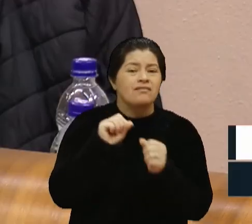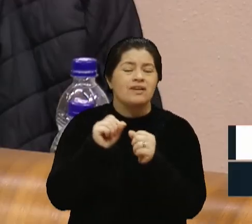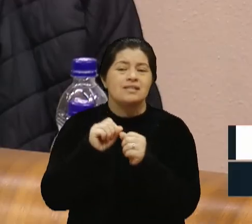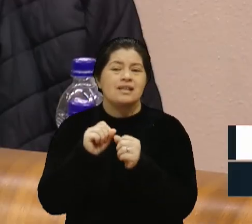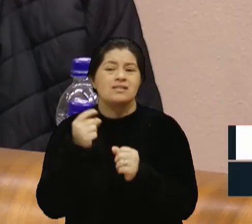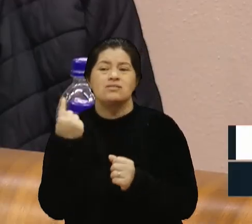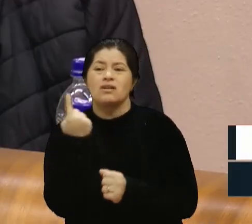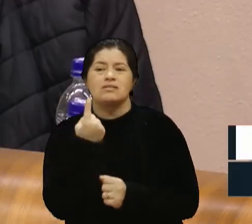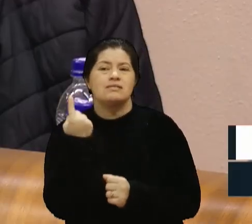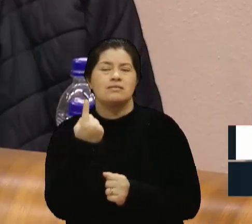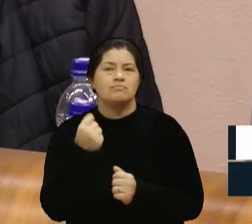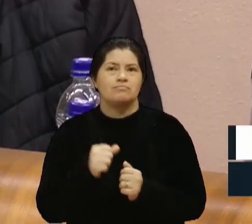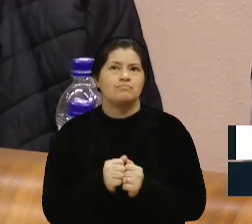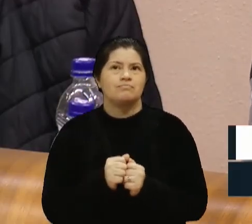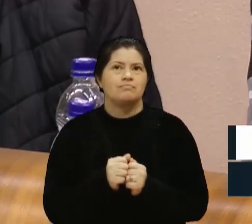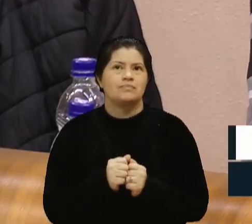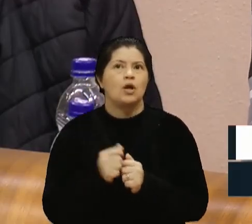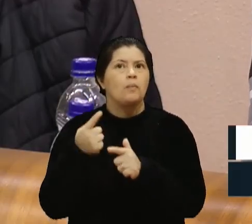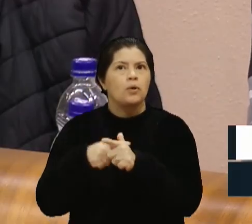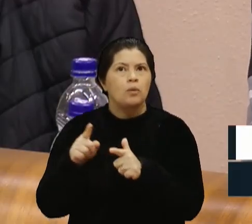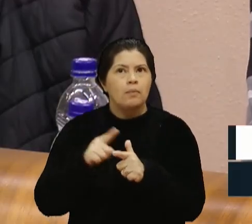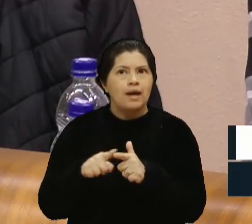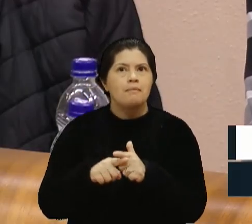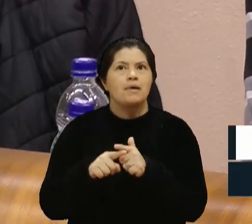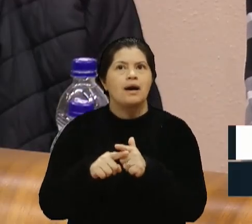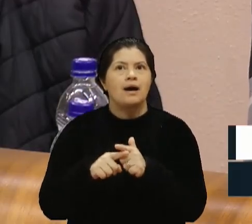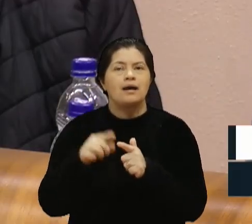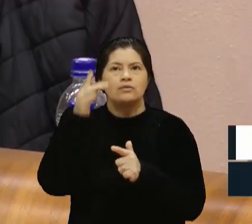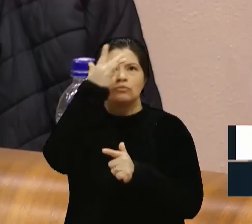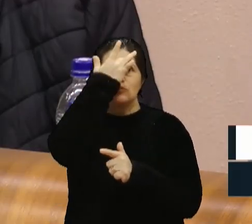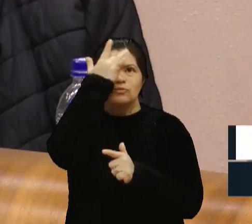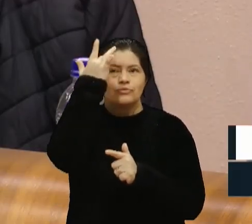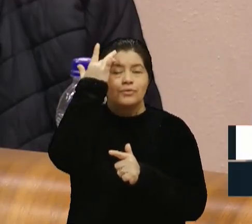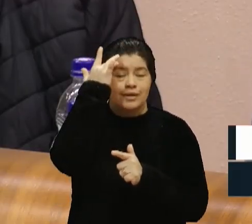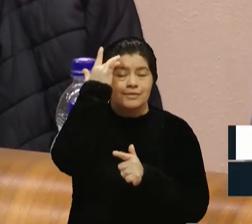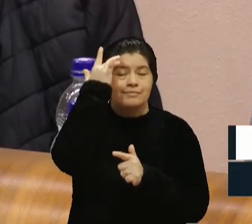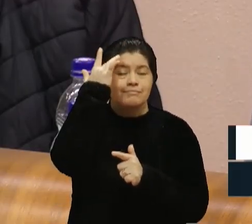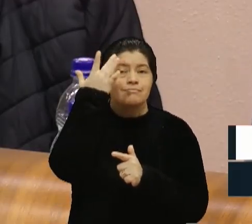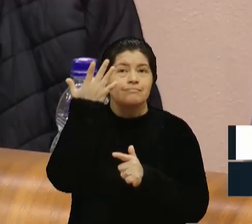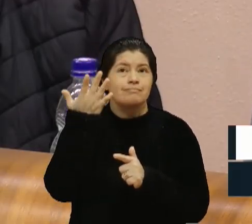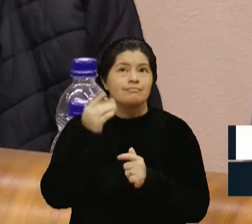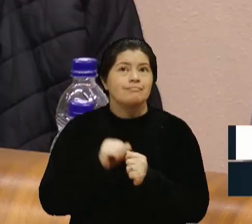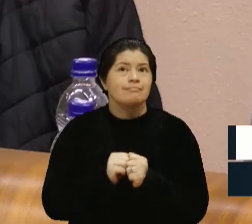coisas sozinhos. E o problema da doença mental, eu